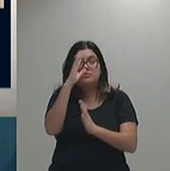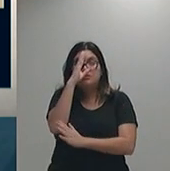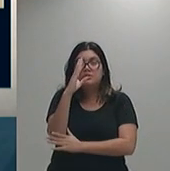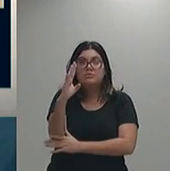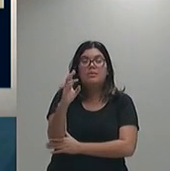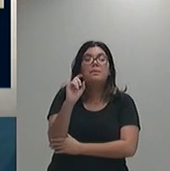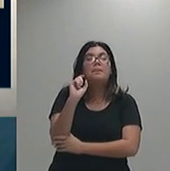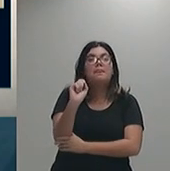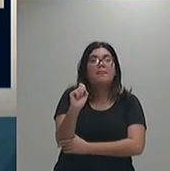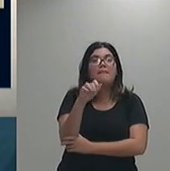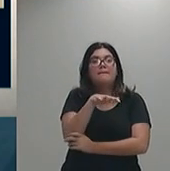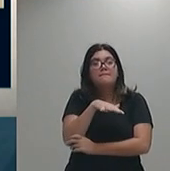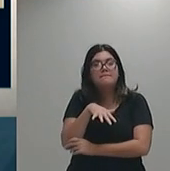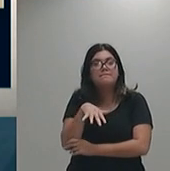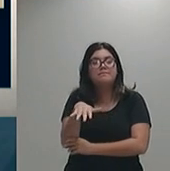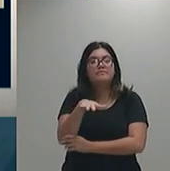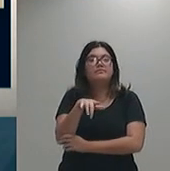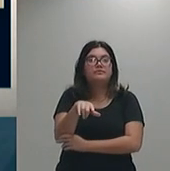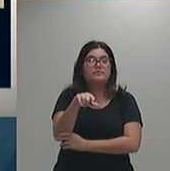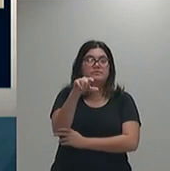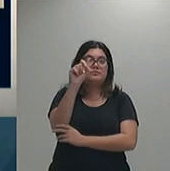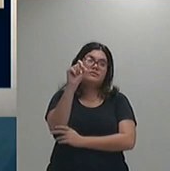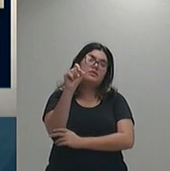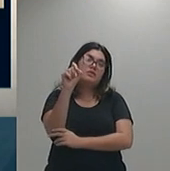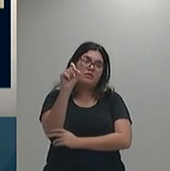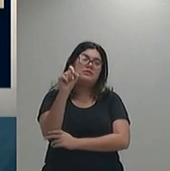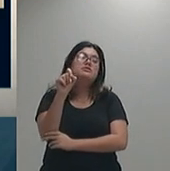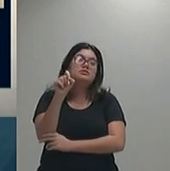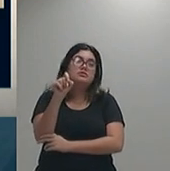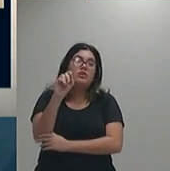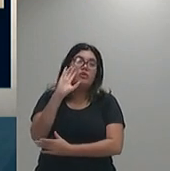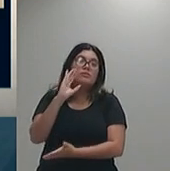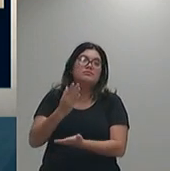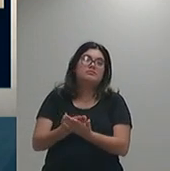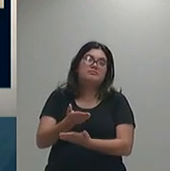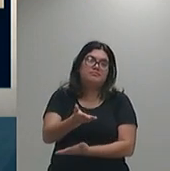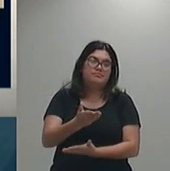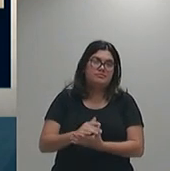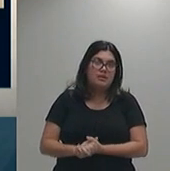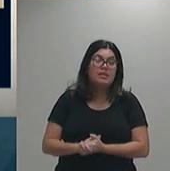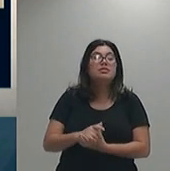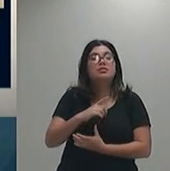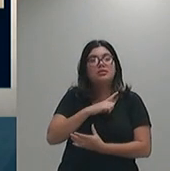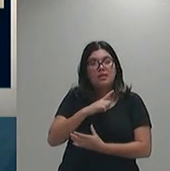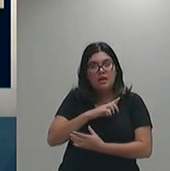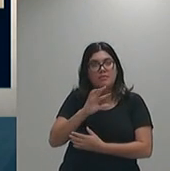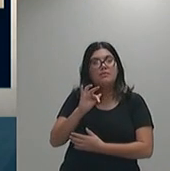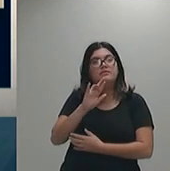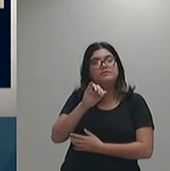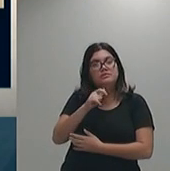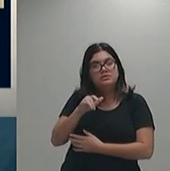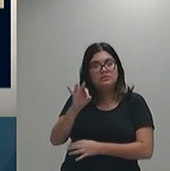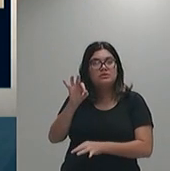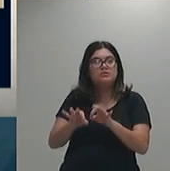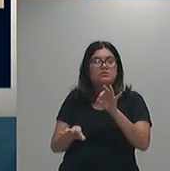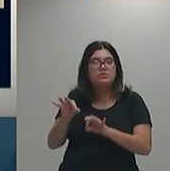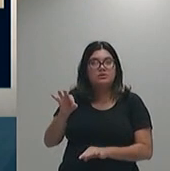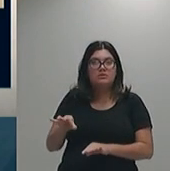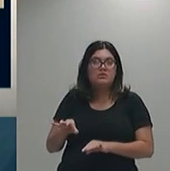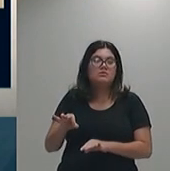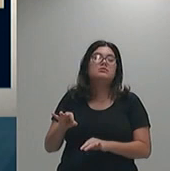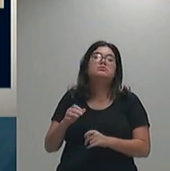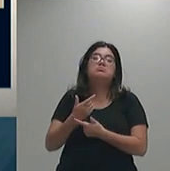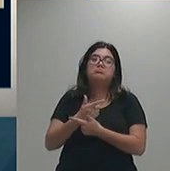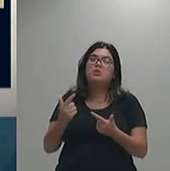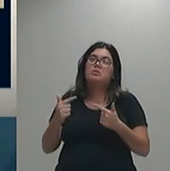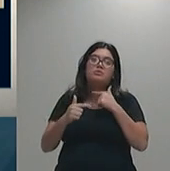que a parte que elege o árbitro confia no Árabes e ele tem uma função jurisdicional sendo tanto é